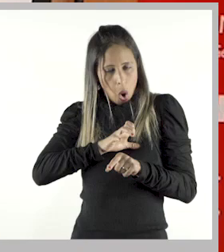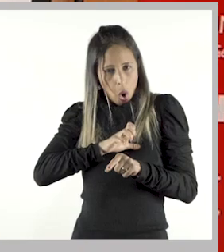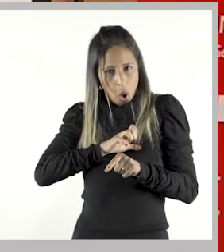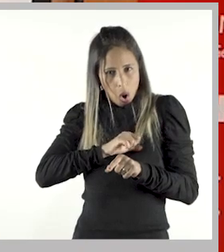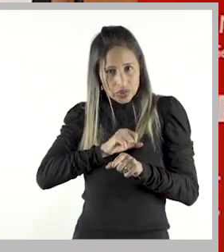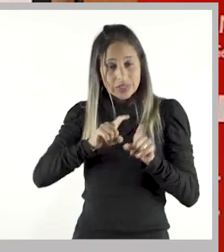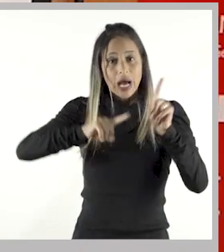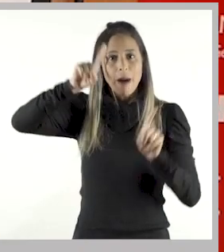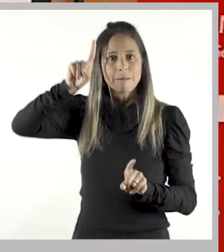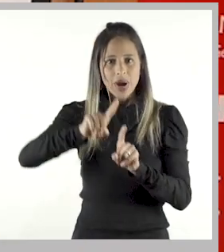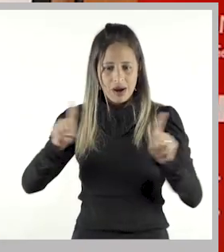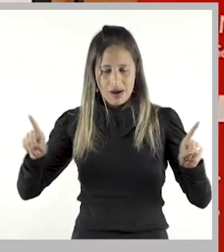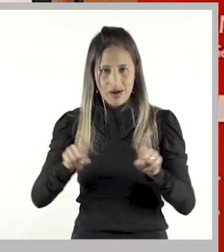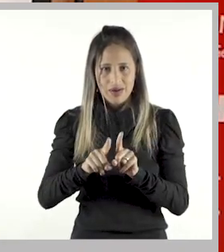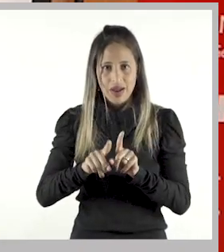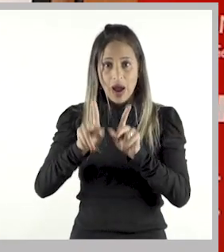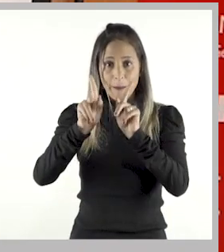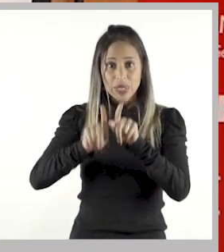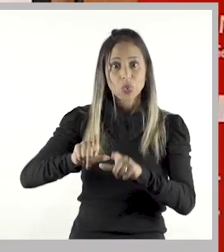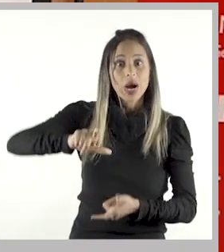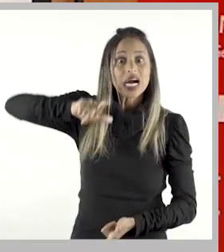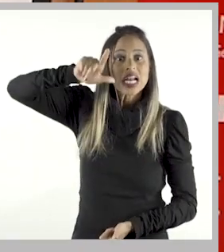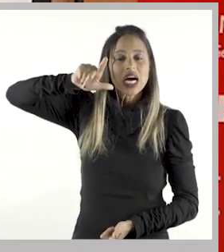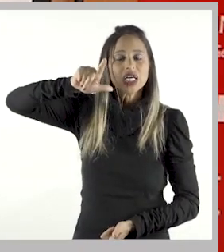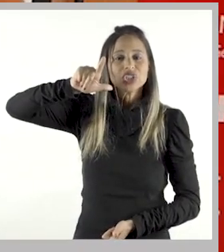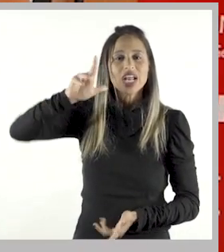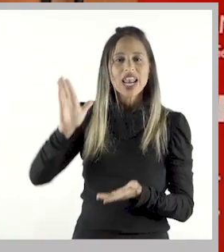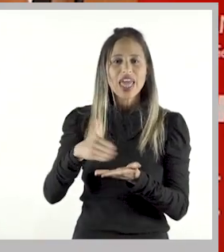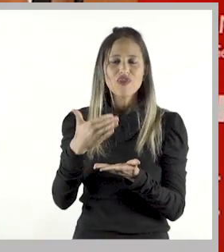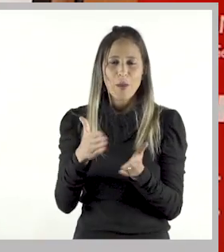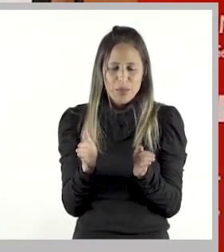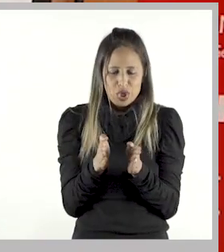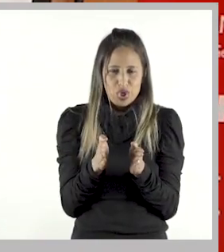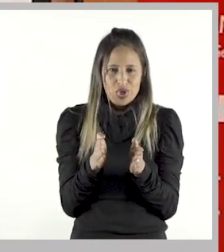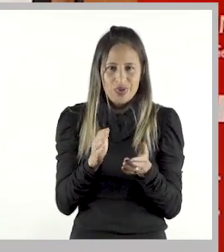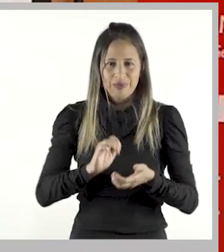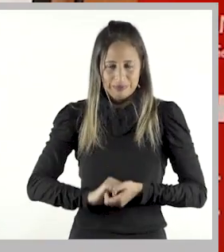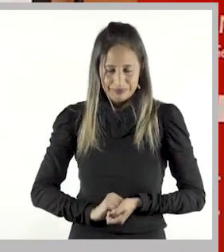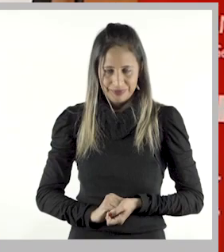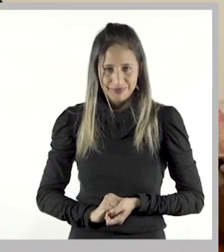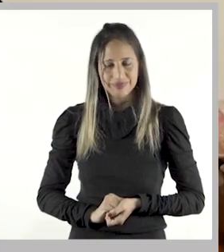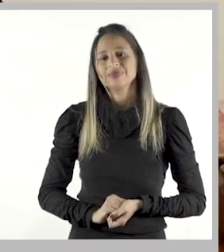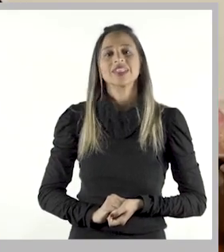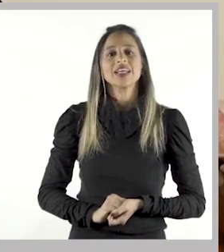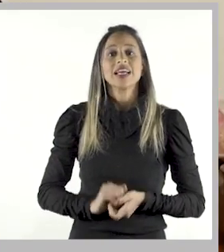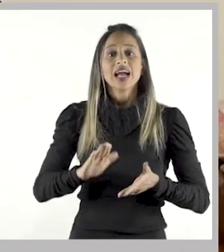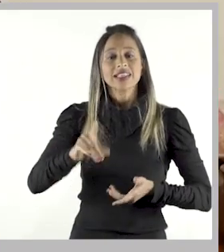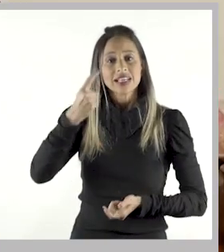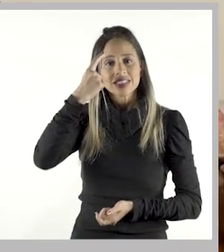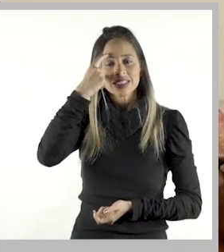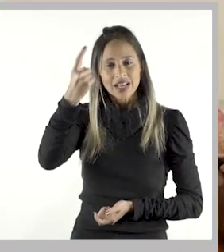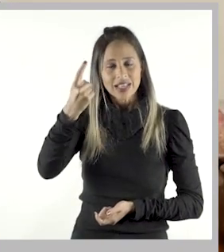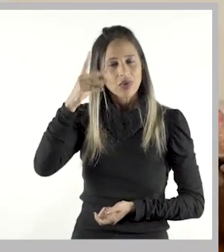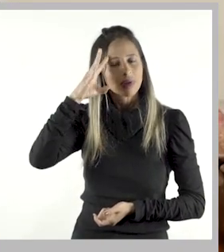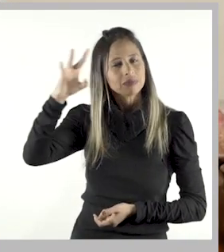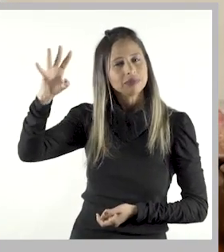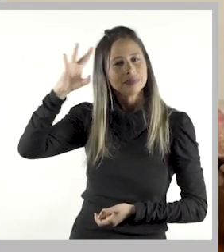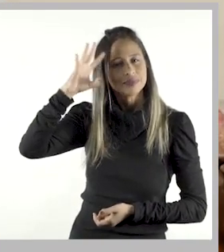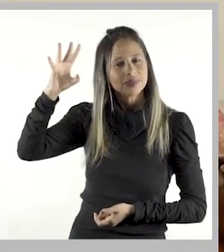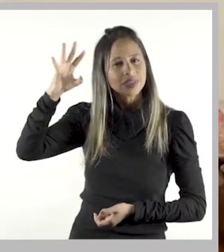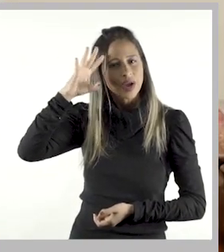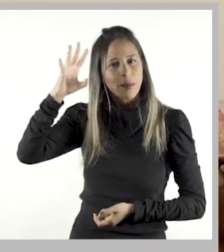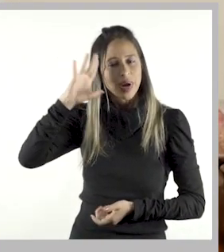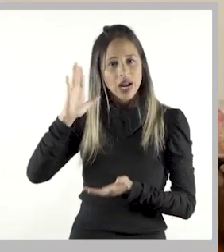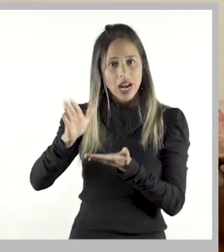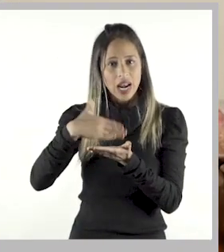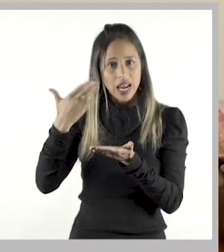personagem grande e o livro pequeno. E a partir dessa ideia, eu imaginei o livro sendo construído a partir